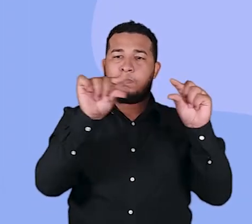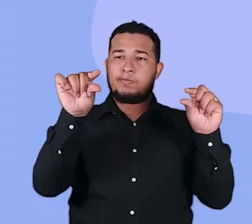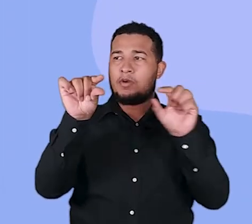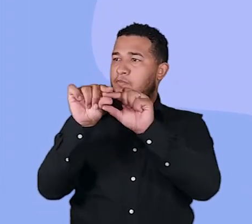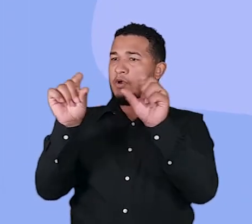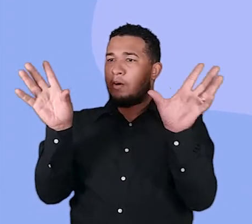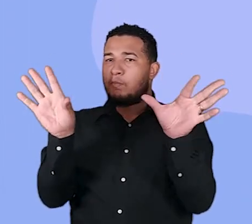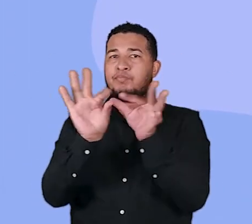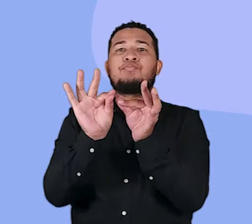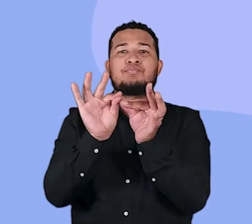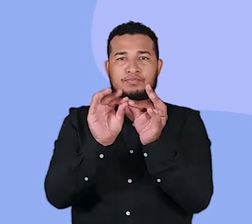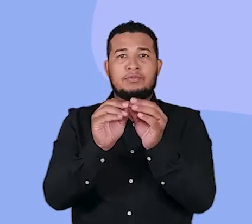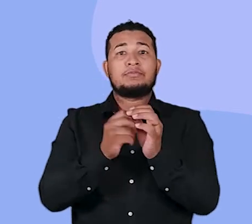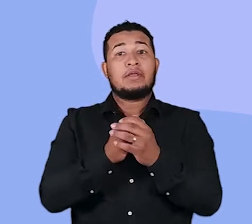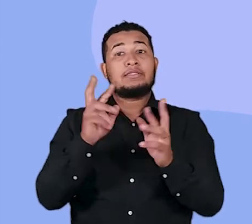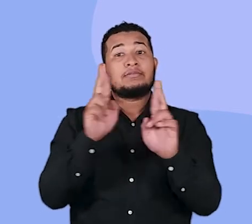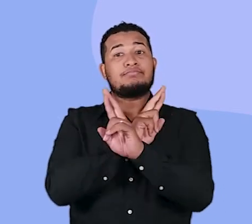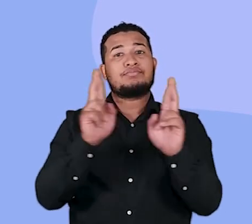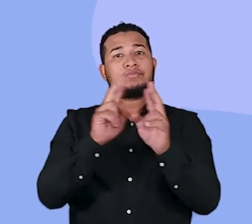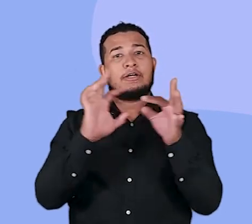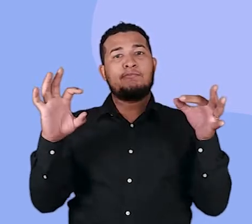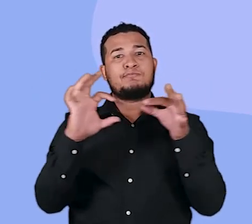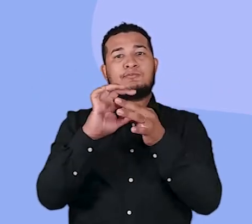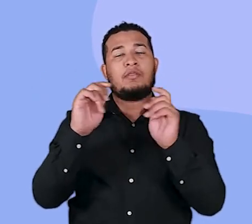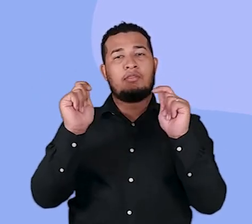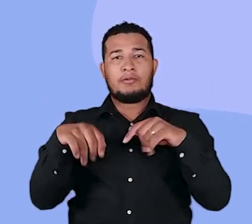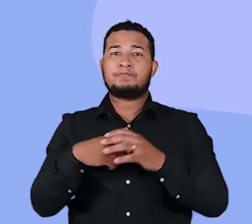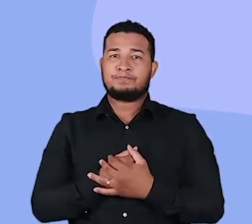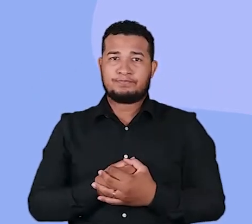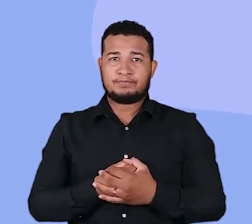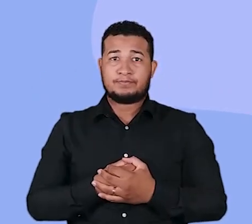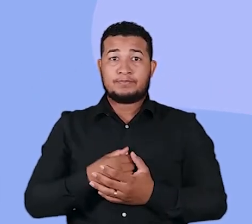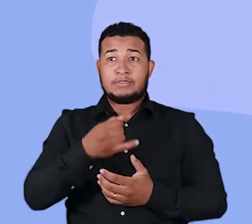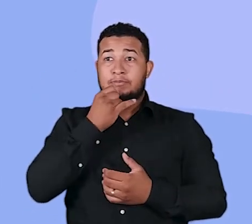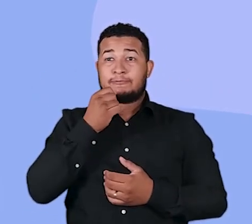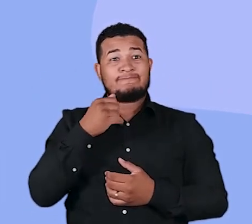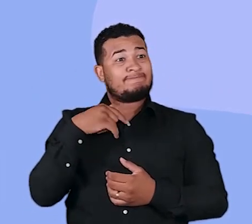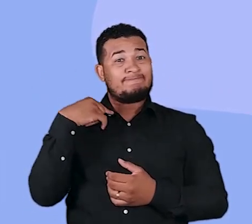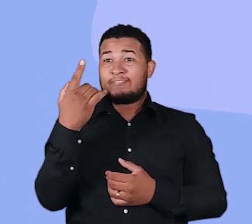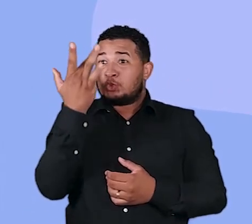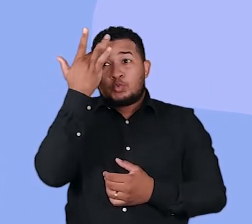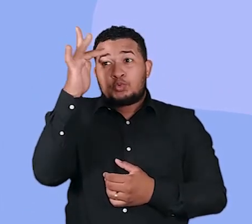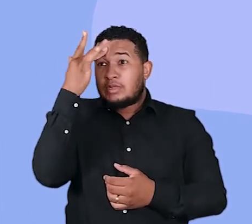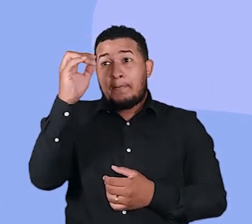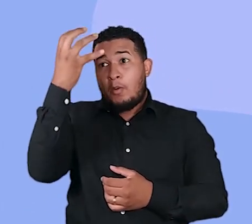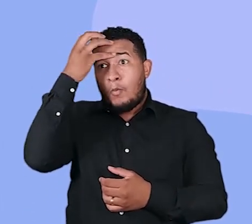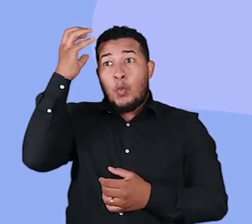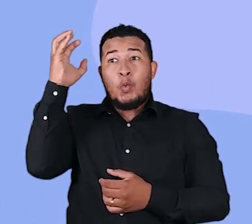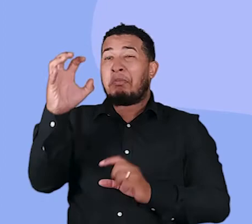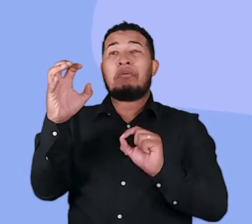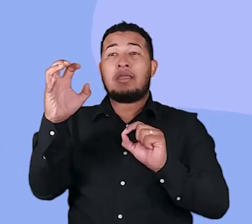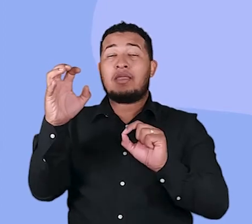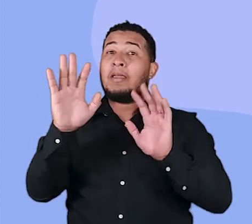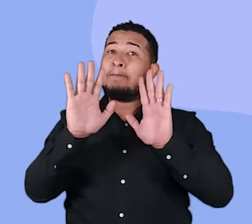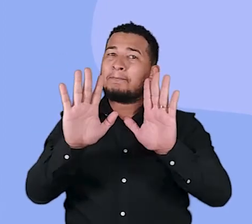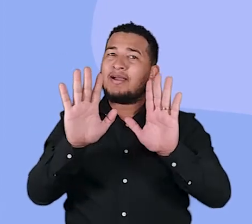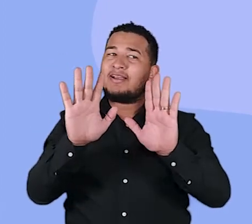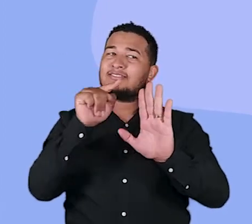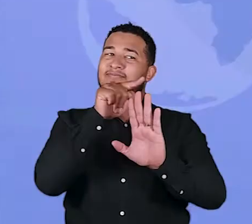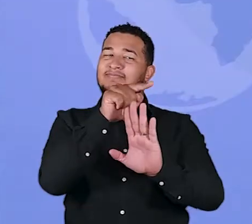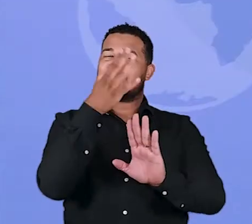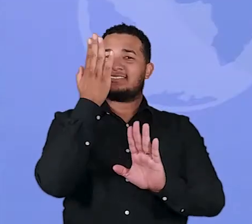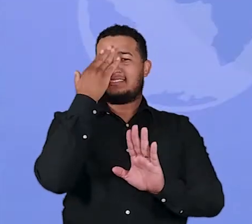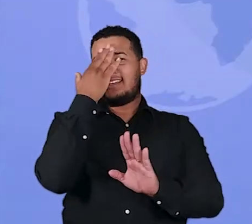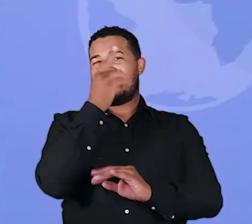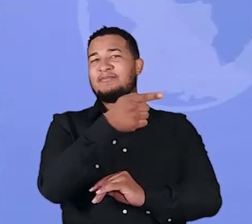orações, estabelecendo relação entre elas. O exemplo aí. Nós não sabemos quem é o culpado, mas ele